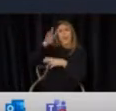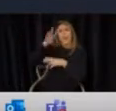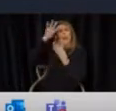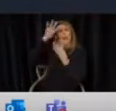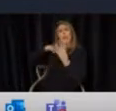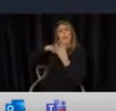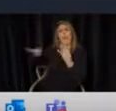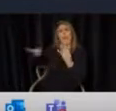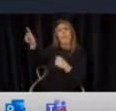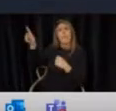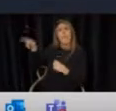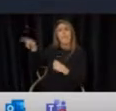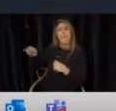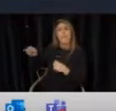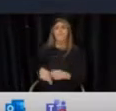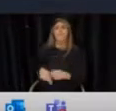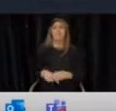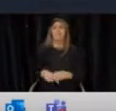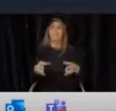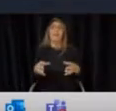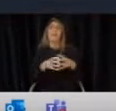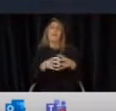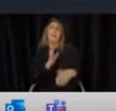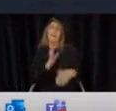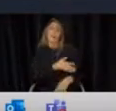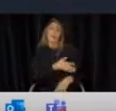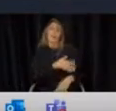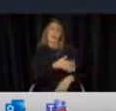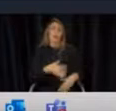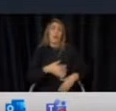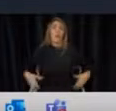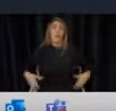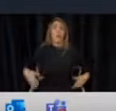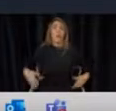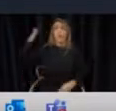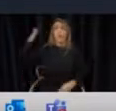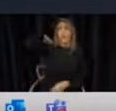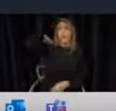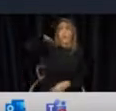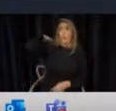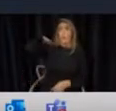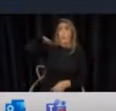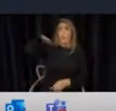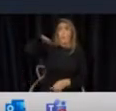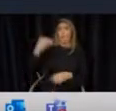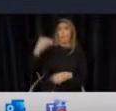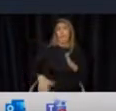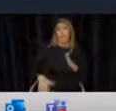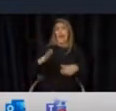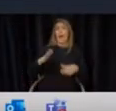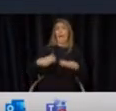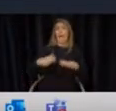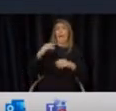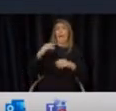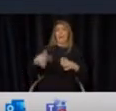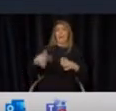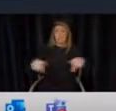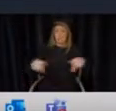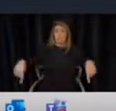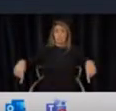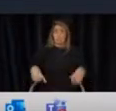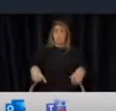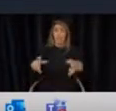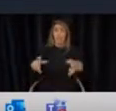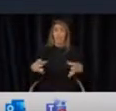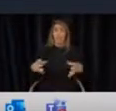e pulmão, principalmente, utilizando o transporte aéreo, né? Eles transportam o órgão naquela caixa térmica, e aí